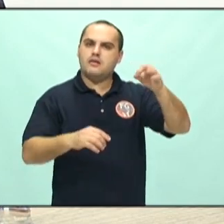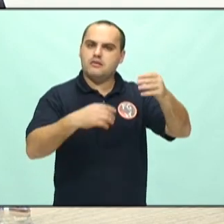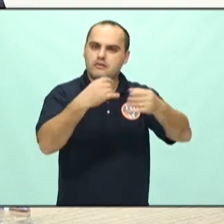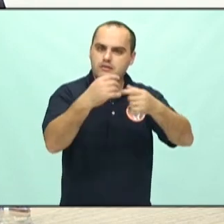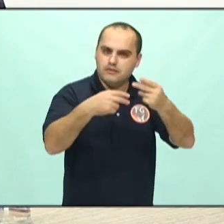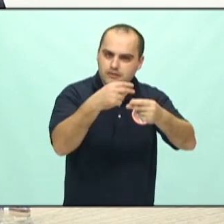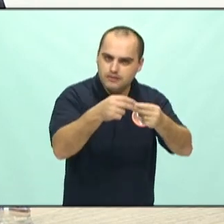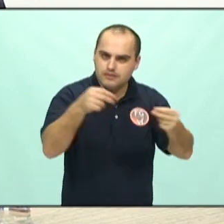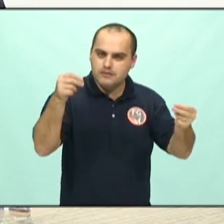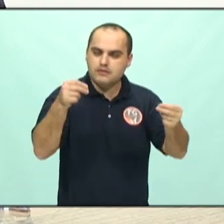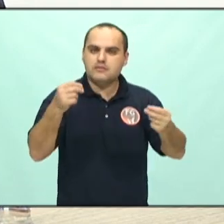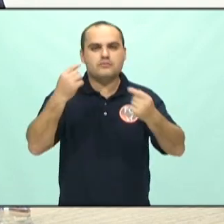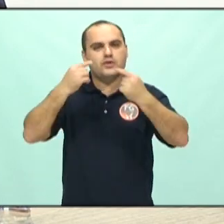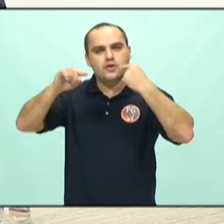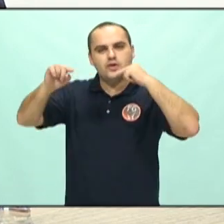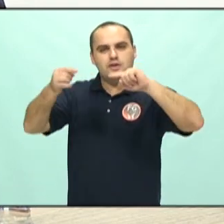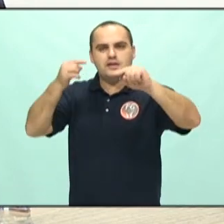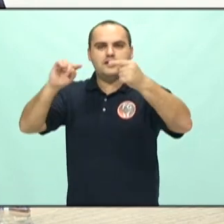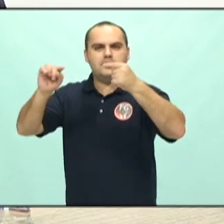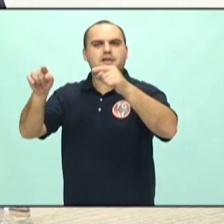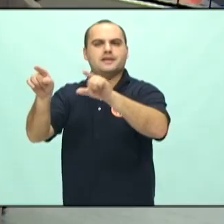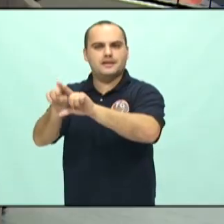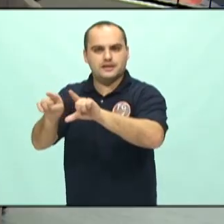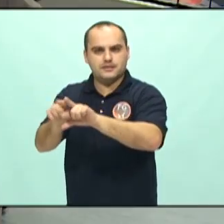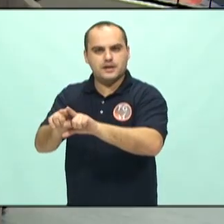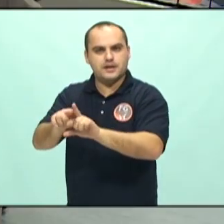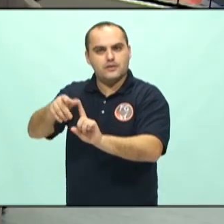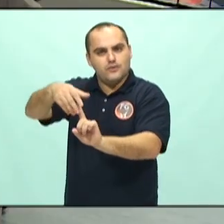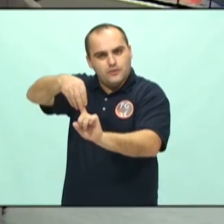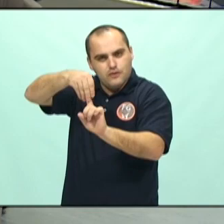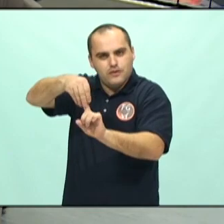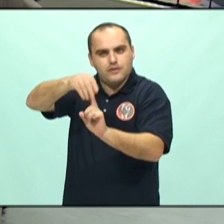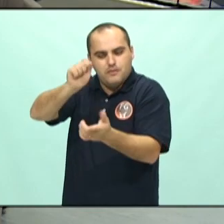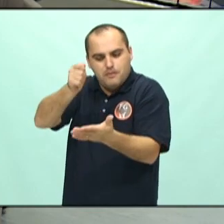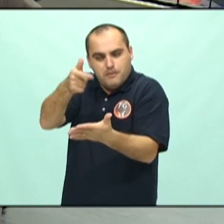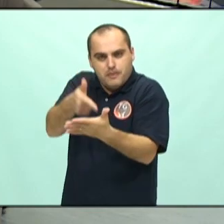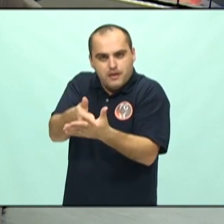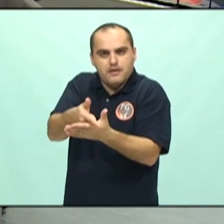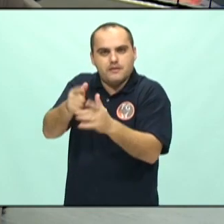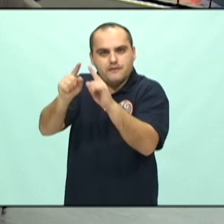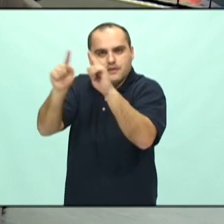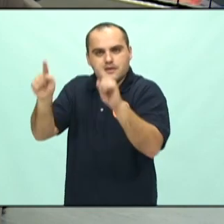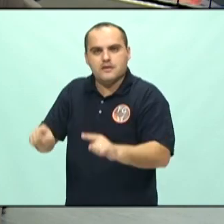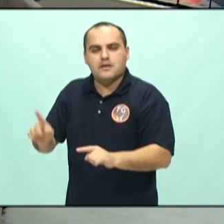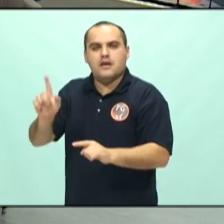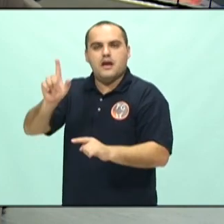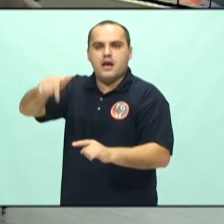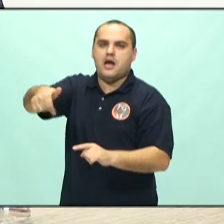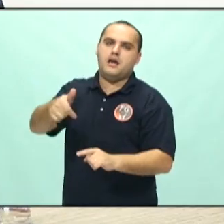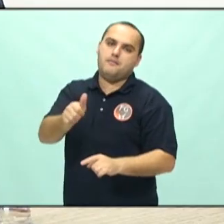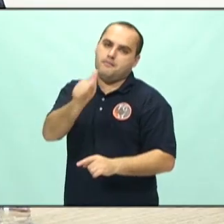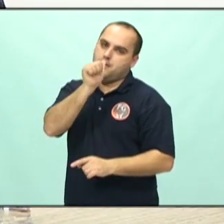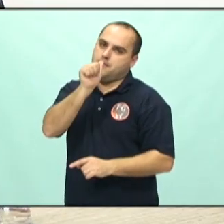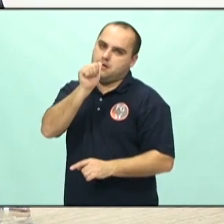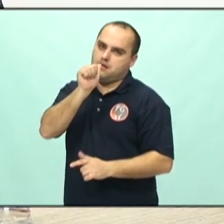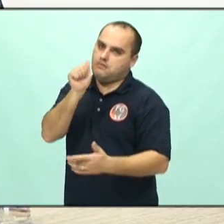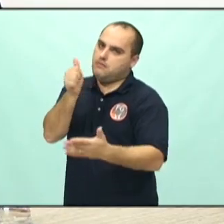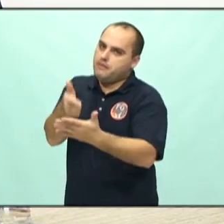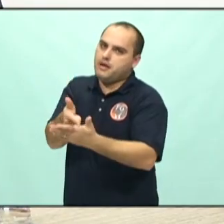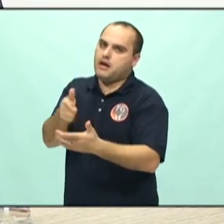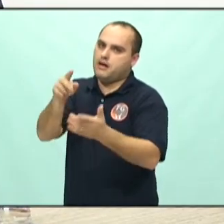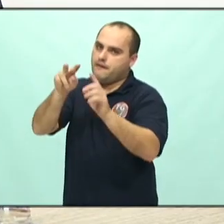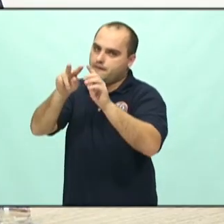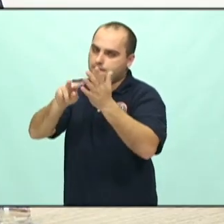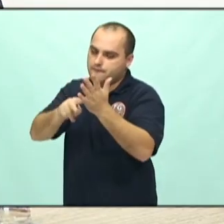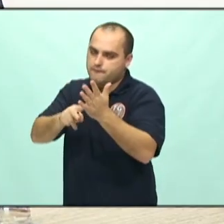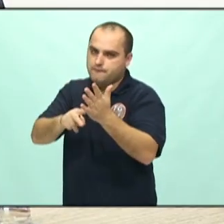e também o que fica, o único custo para o servidor, né, vai ser o serviço de bar. Daí nós teremos serviço de bar